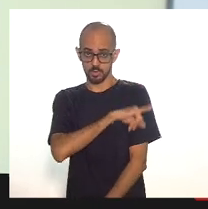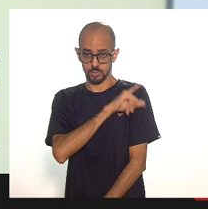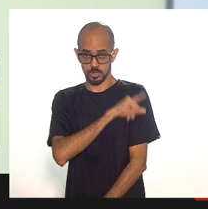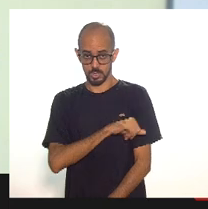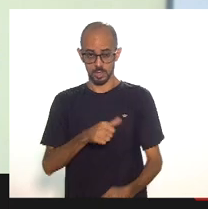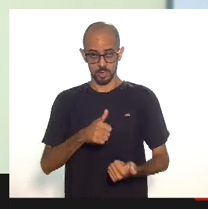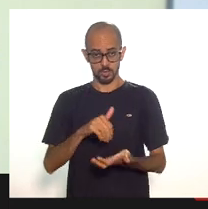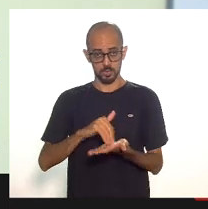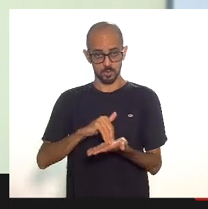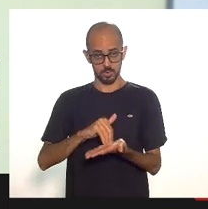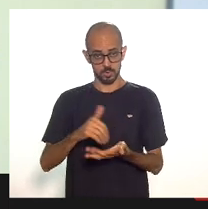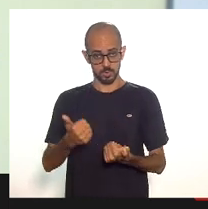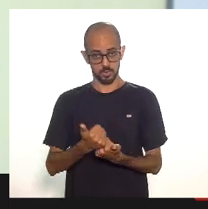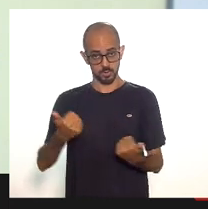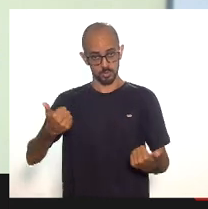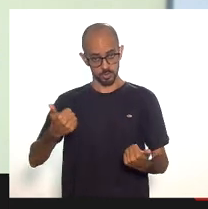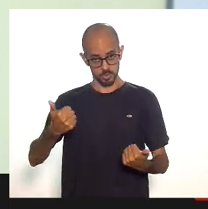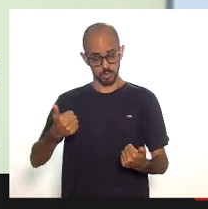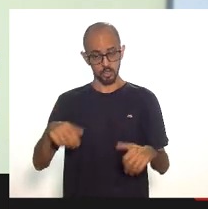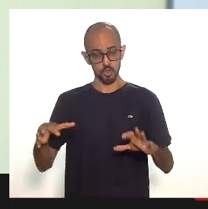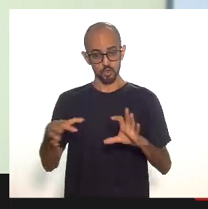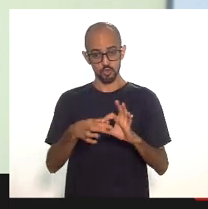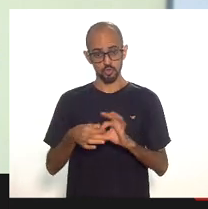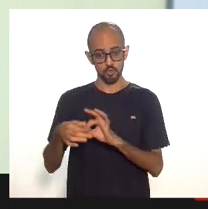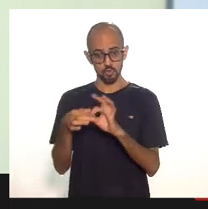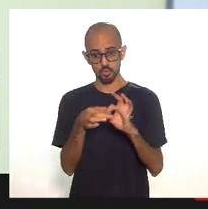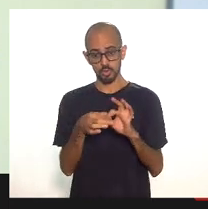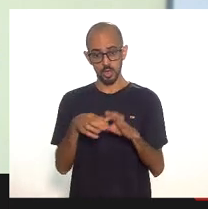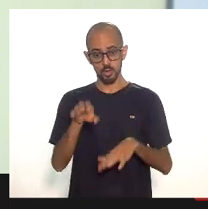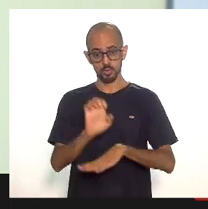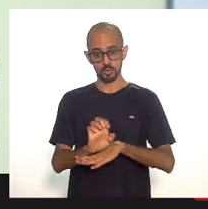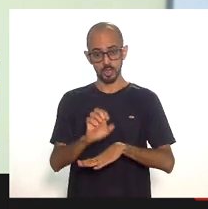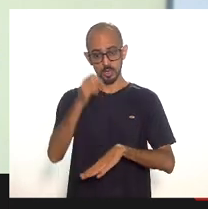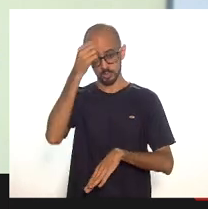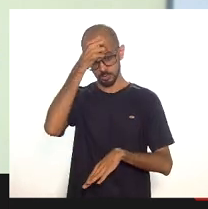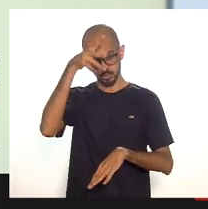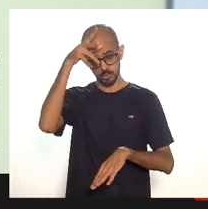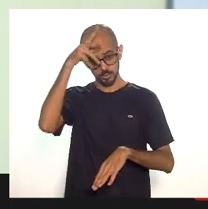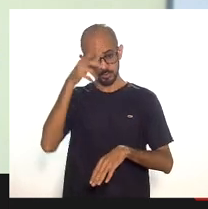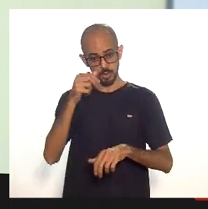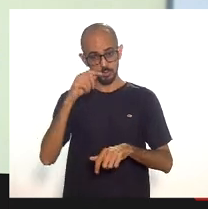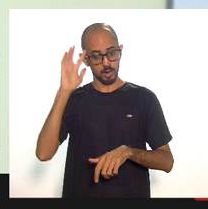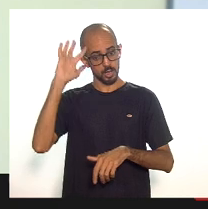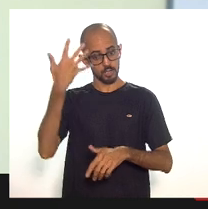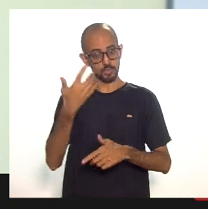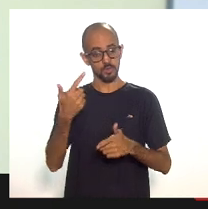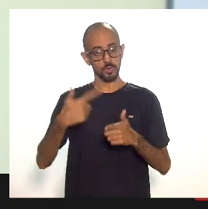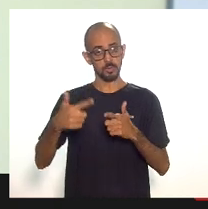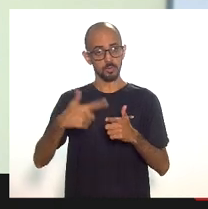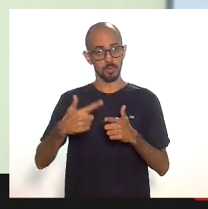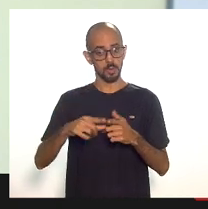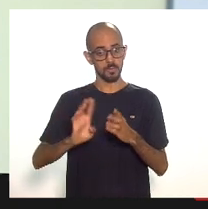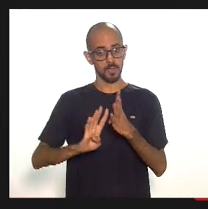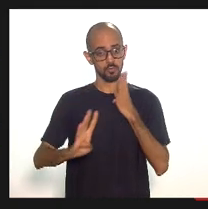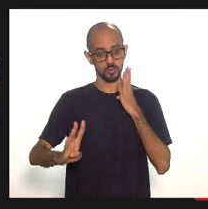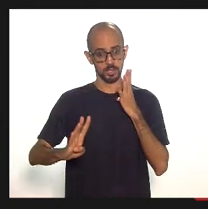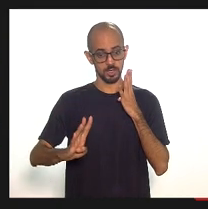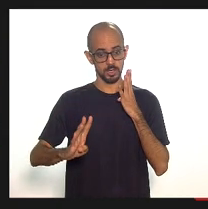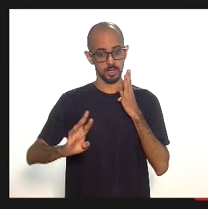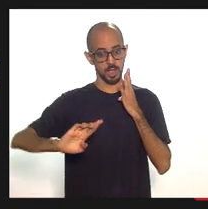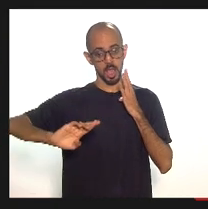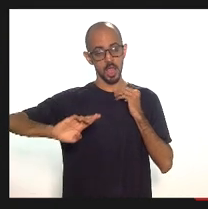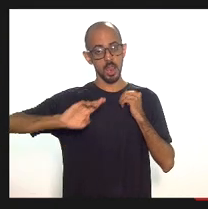superintendência, se junta ao Estado e município para resolver o problema da fila. A fila não